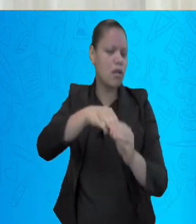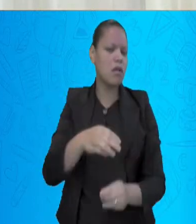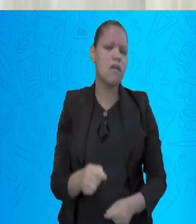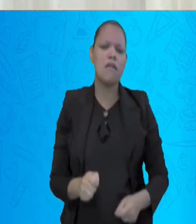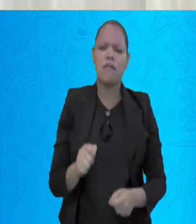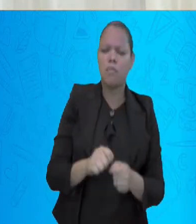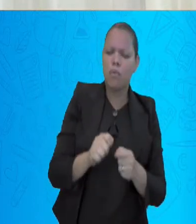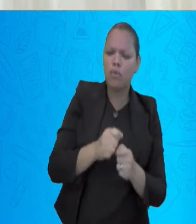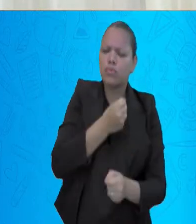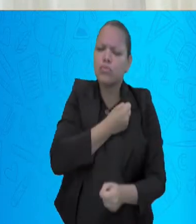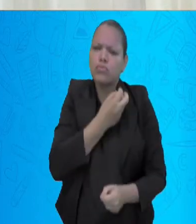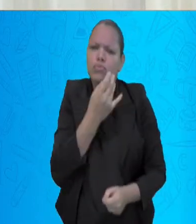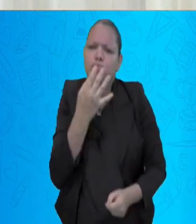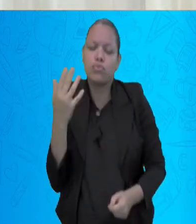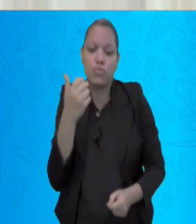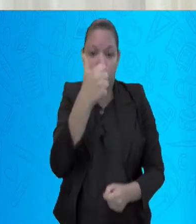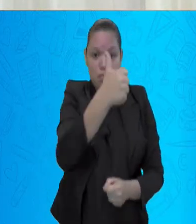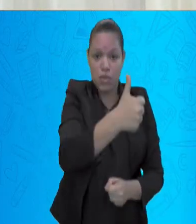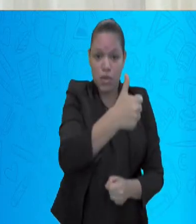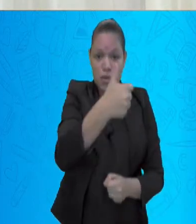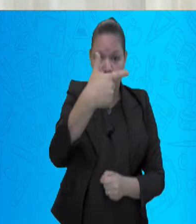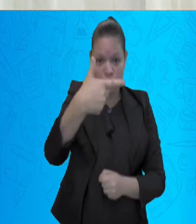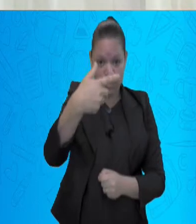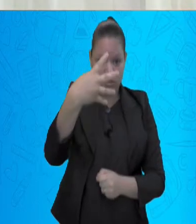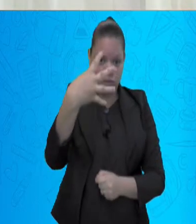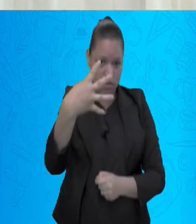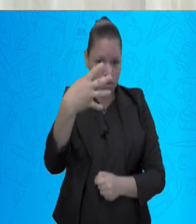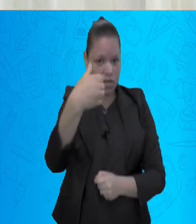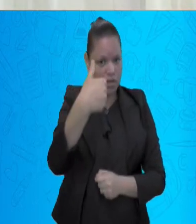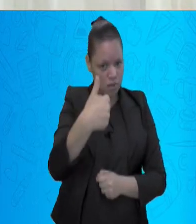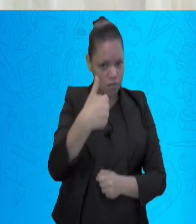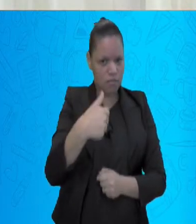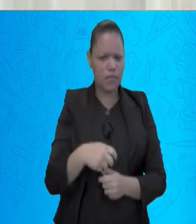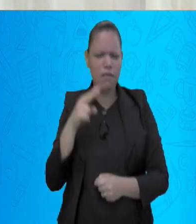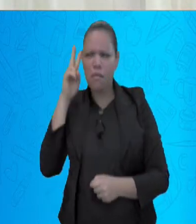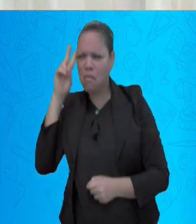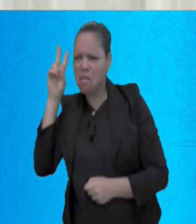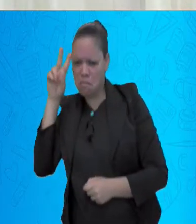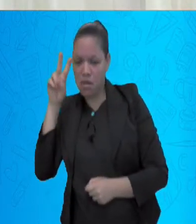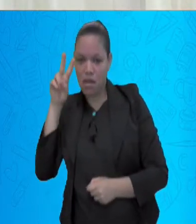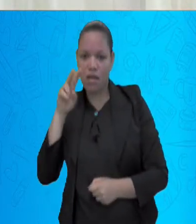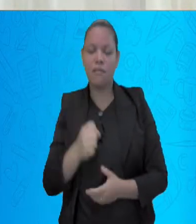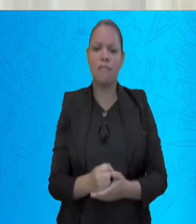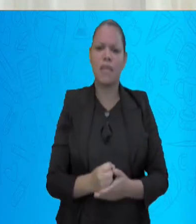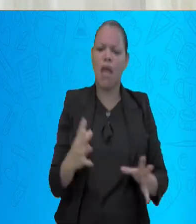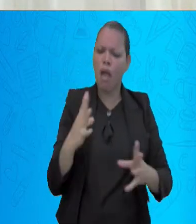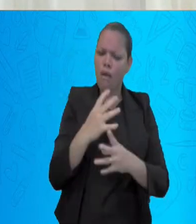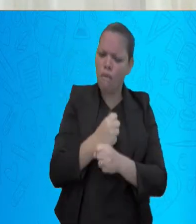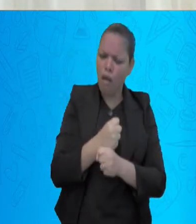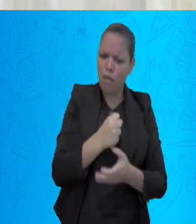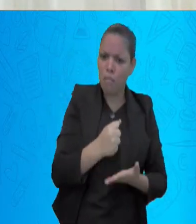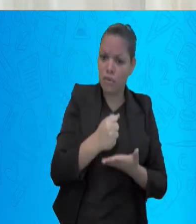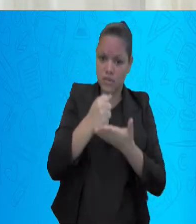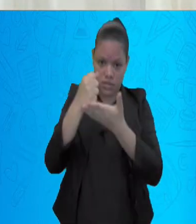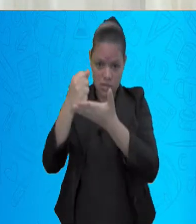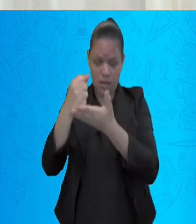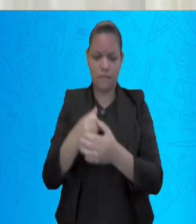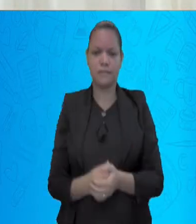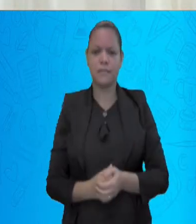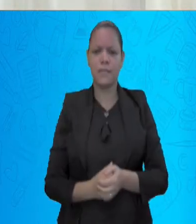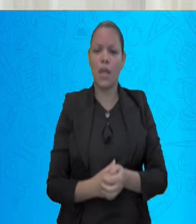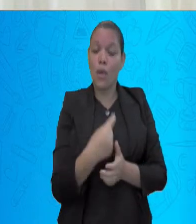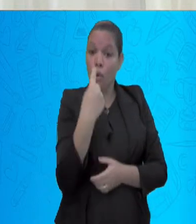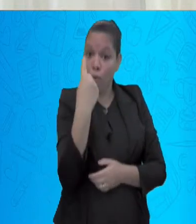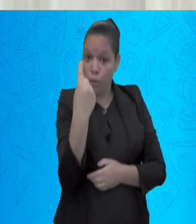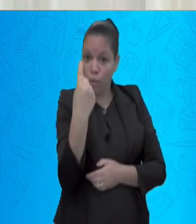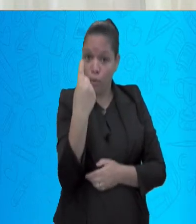1241. Então, para a gente relembrar qual é o valor posicional de cada número. Então, se o número 1 está na unidade de